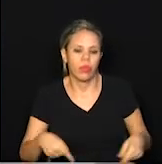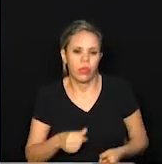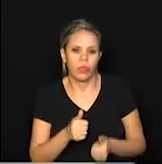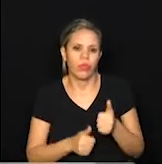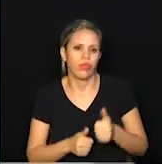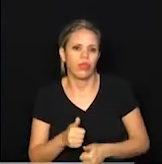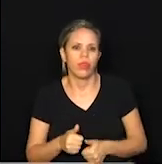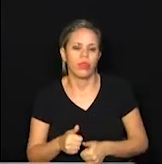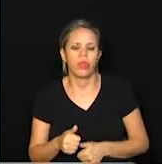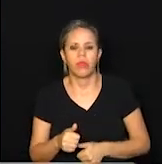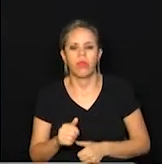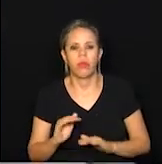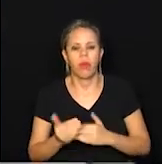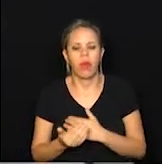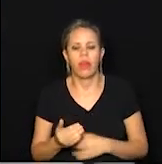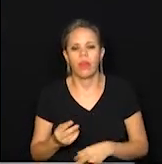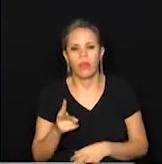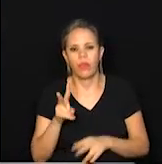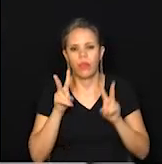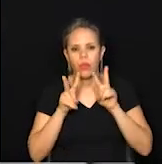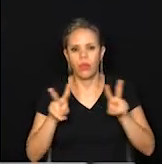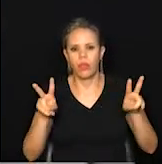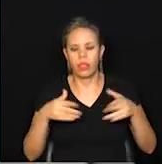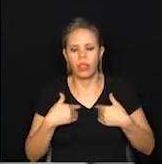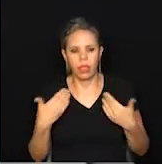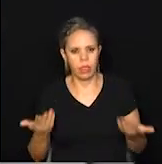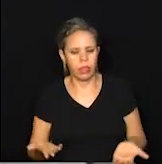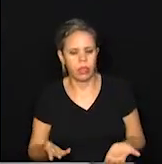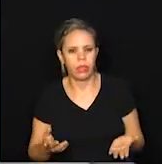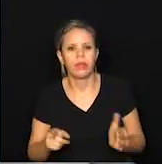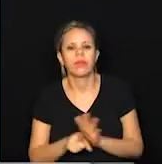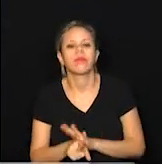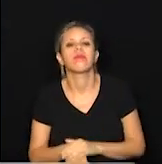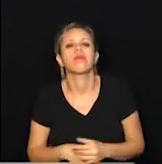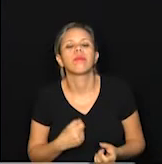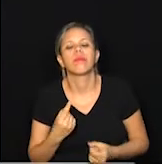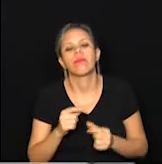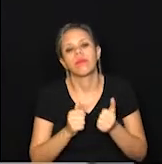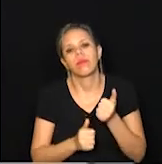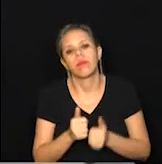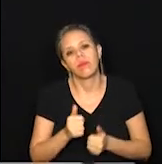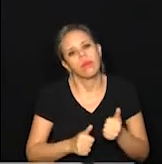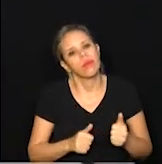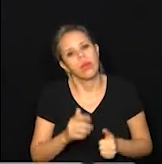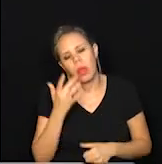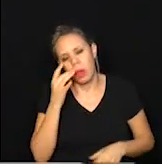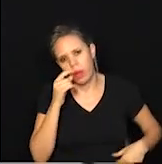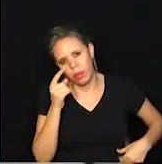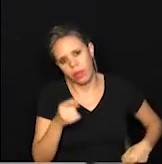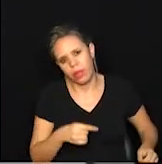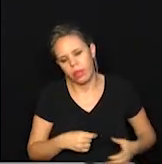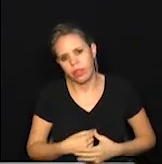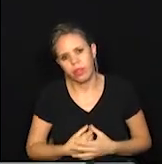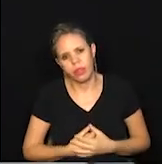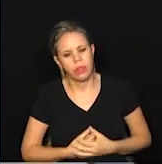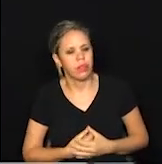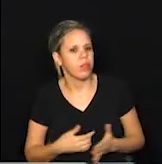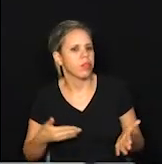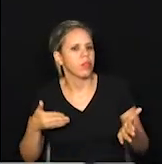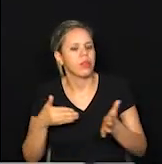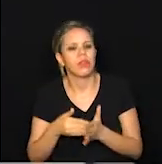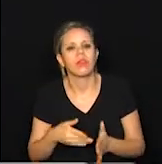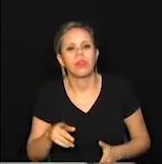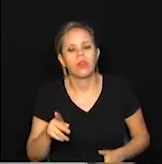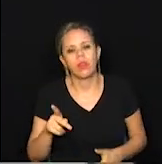Parque Vista Alegre? Pergunta relacionada aí a alguns campos de futebol da região Ouro Verde. E por último,